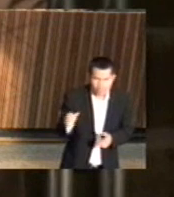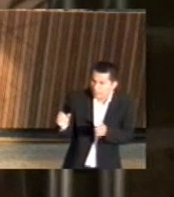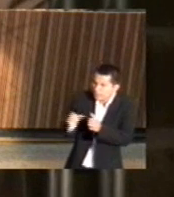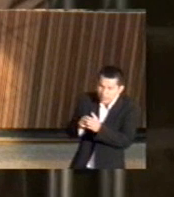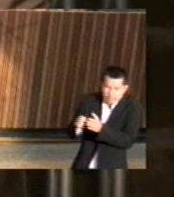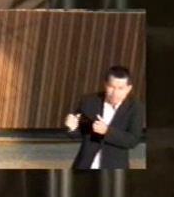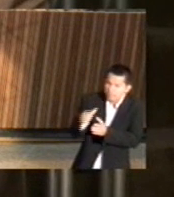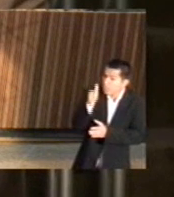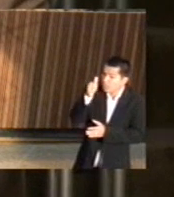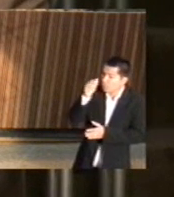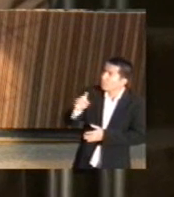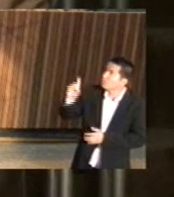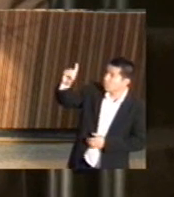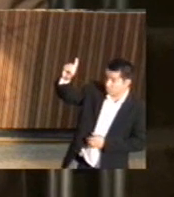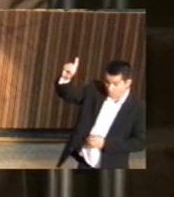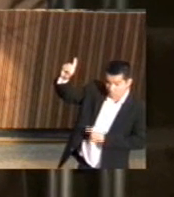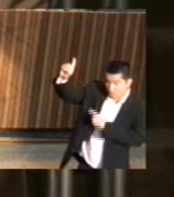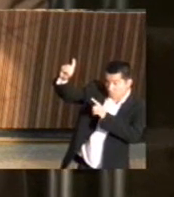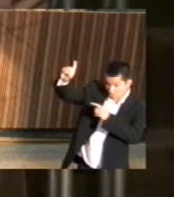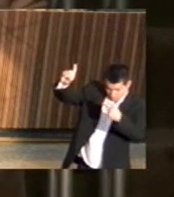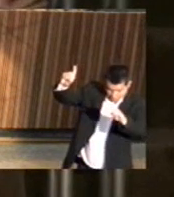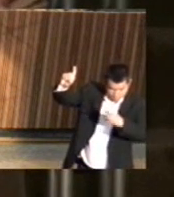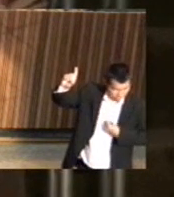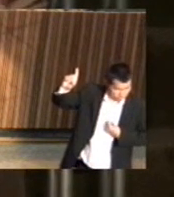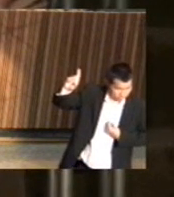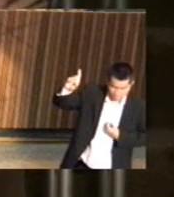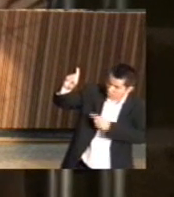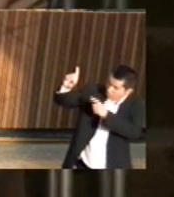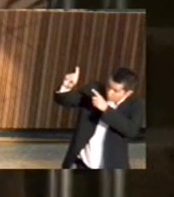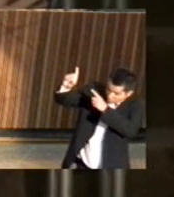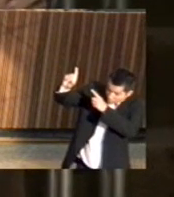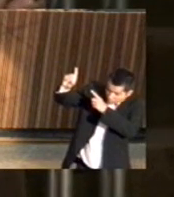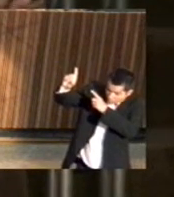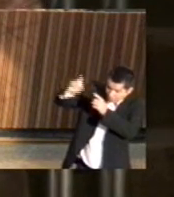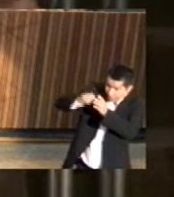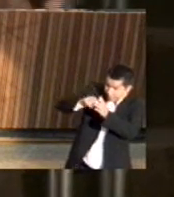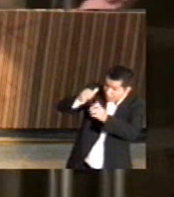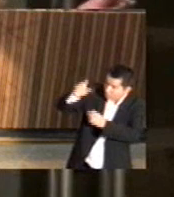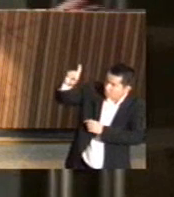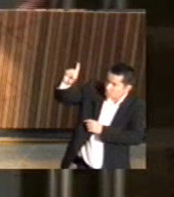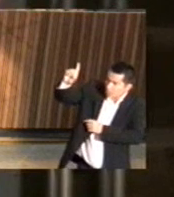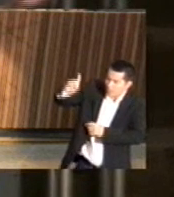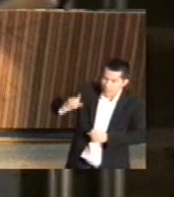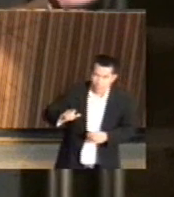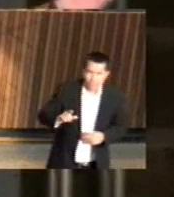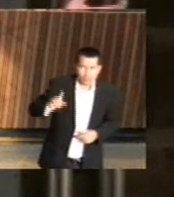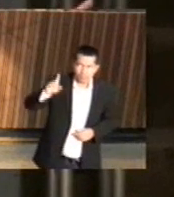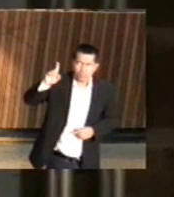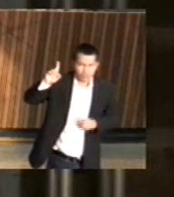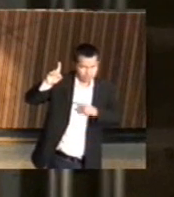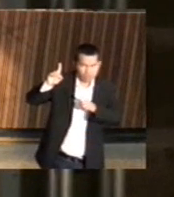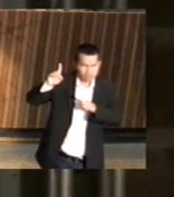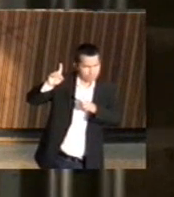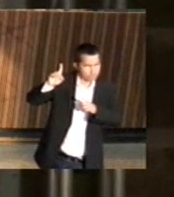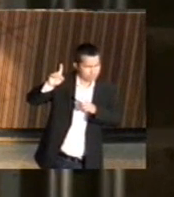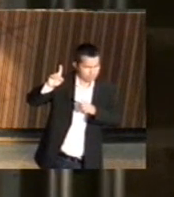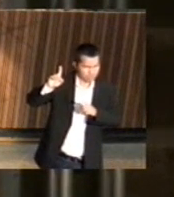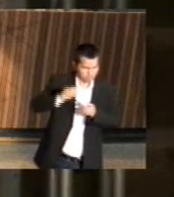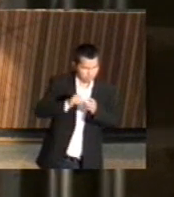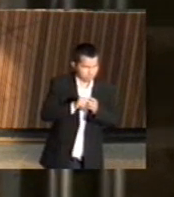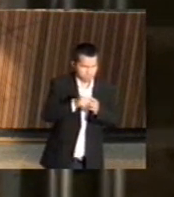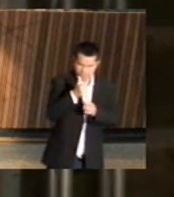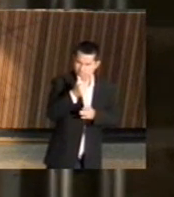de duas igrejas diferentes na mesma cidade, irmão na carne, tá? Nascidos da mesma mãe, os